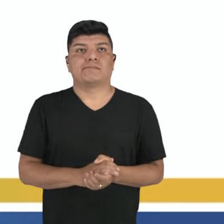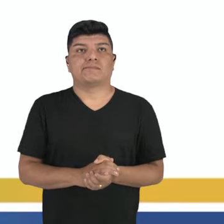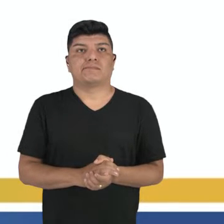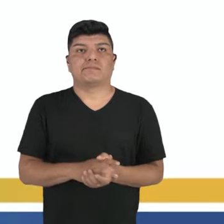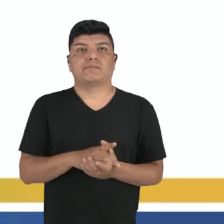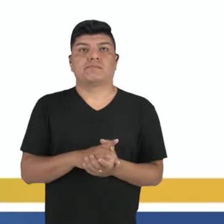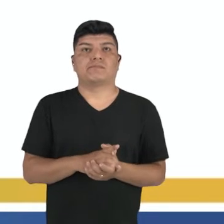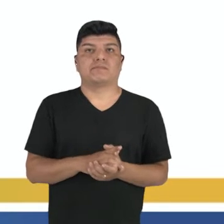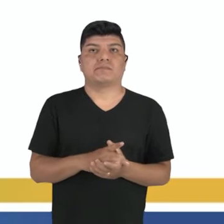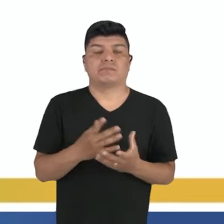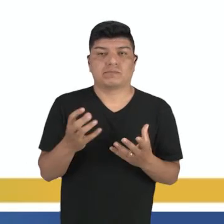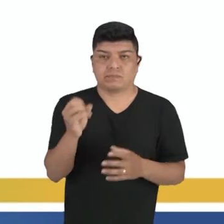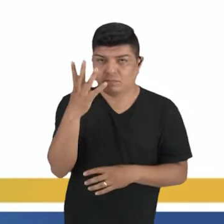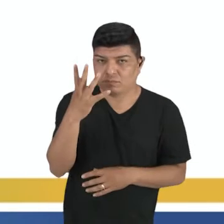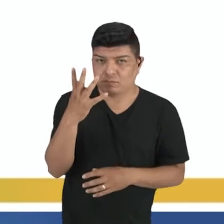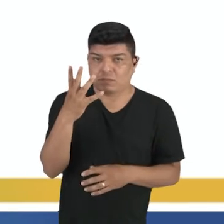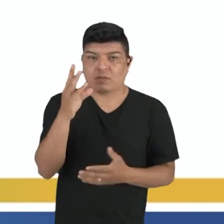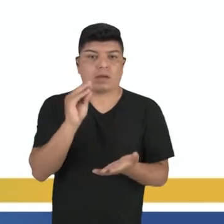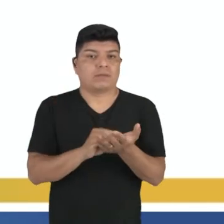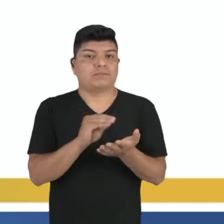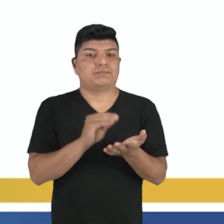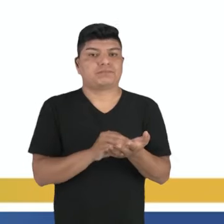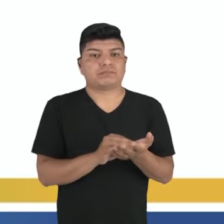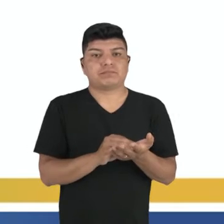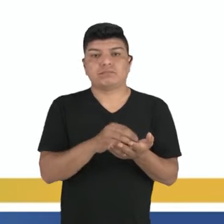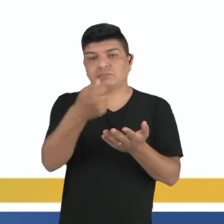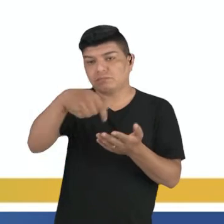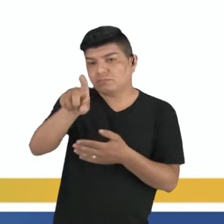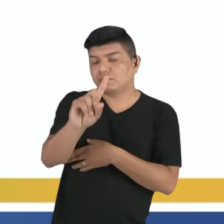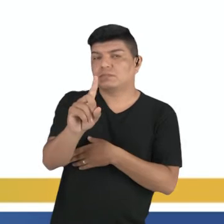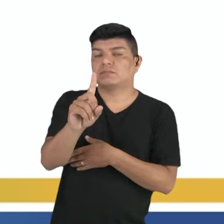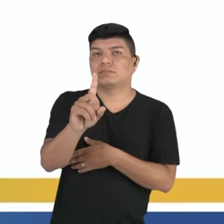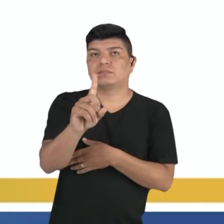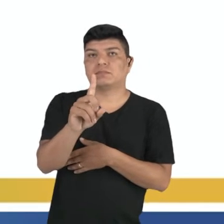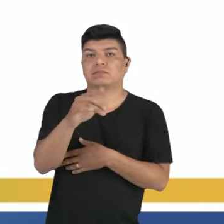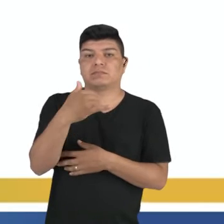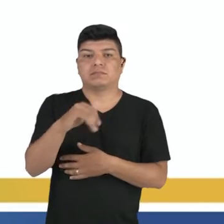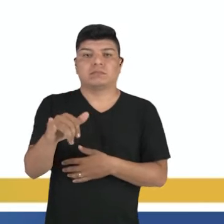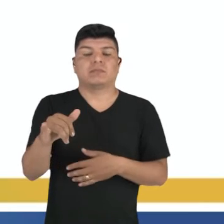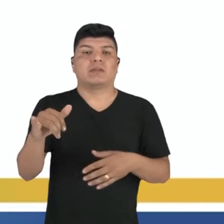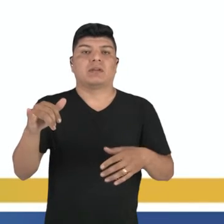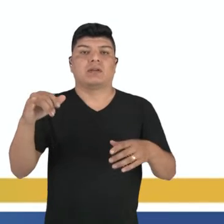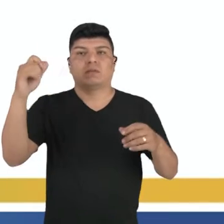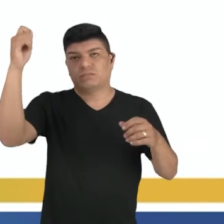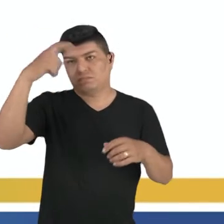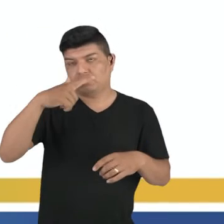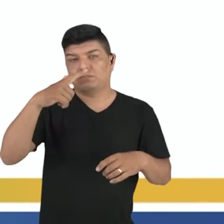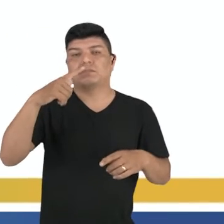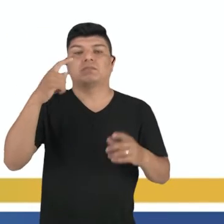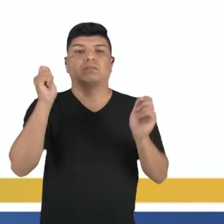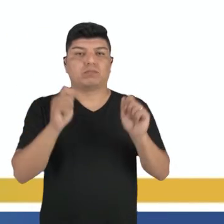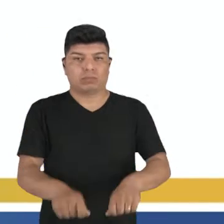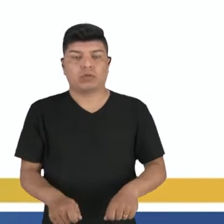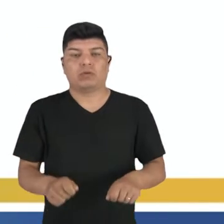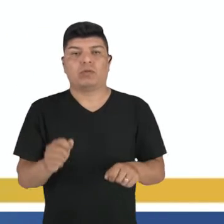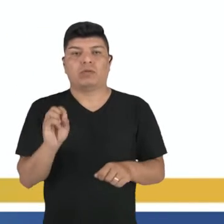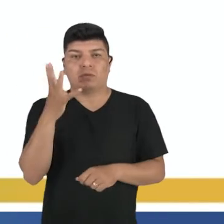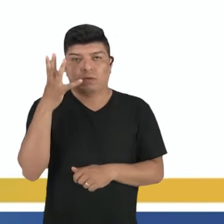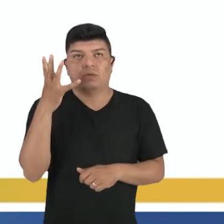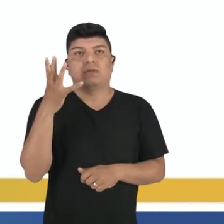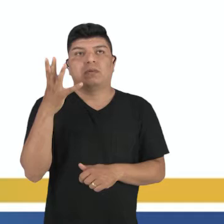que que ocorre com a ausência ela não precisa da energia luminosa né ela pode ocorrer